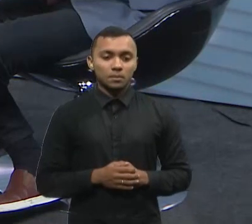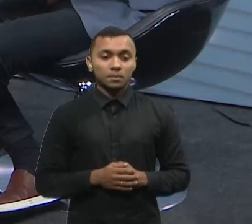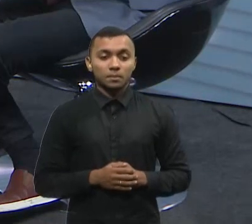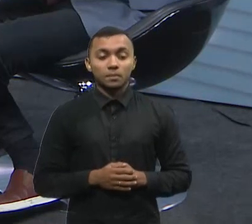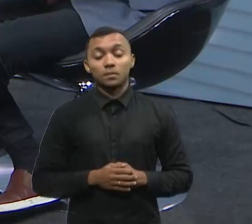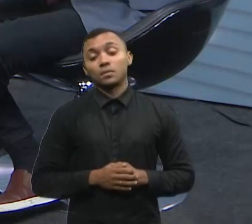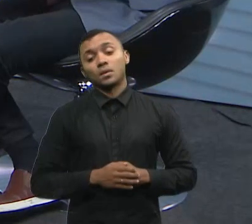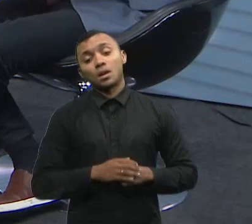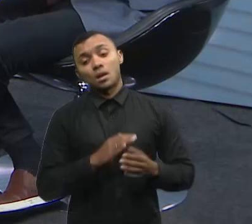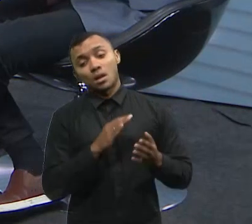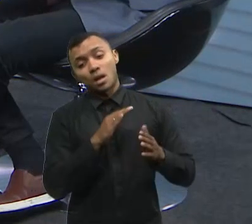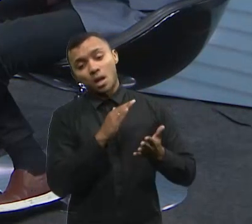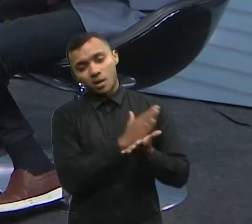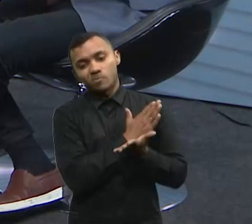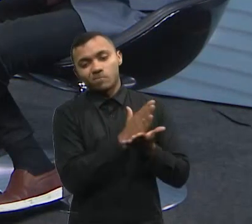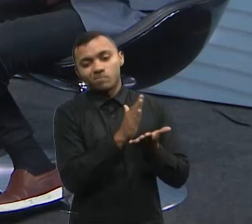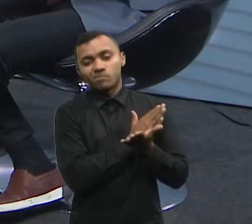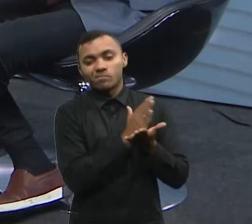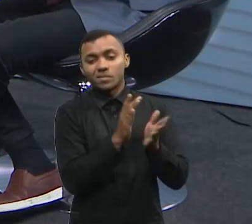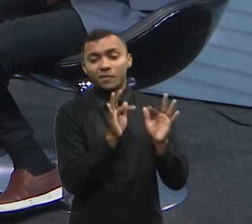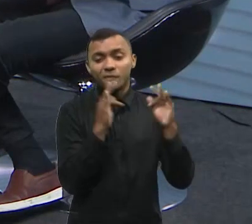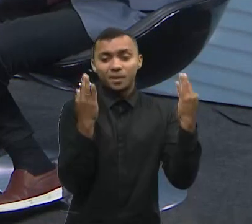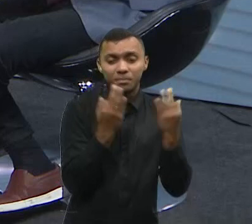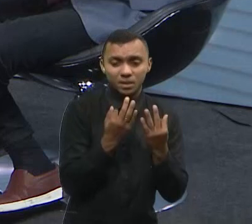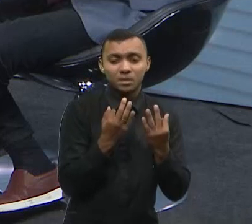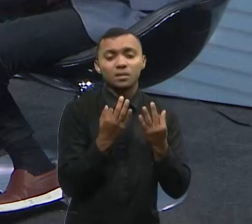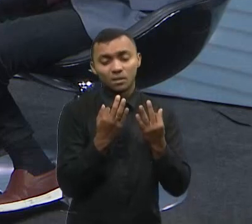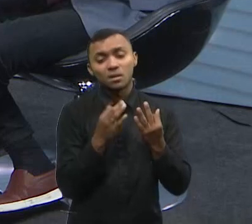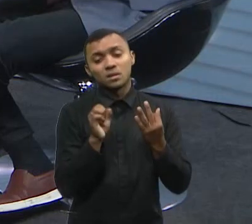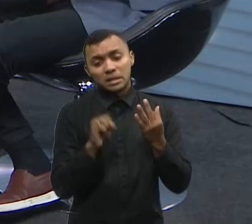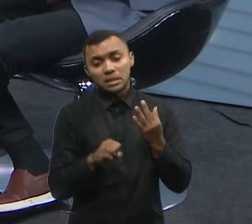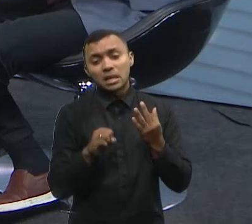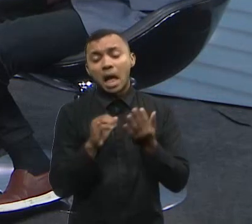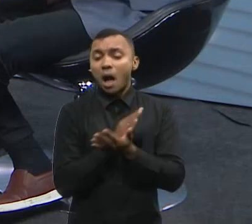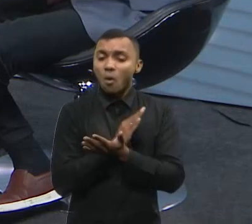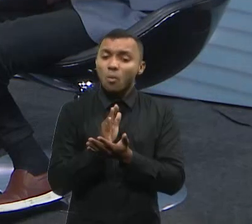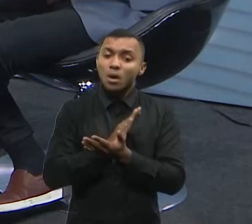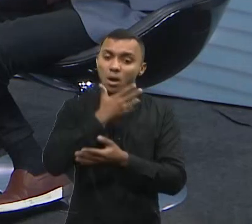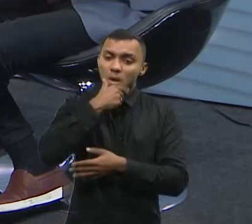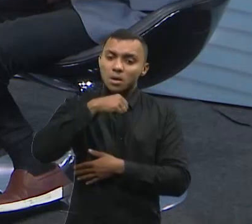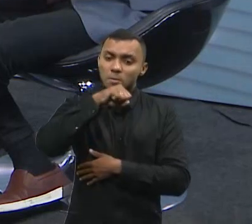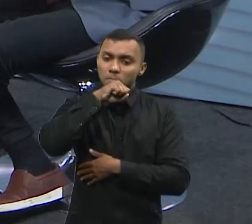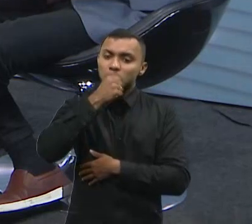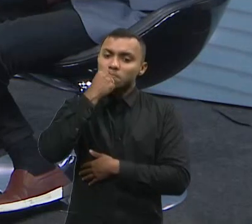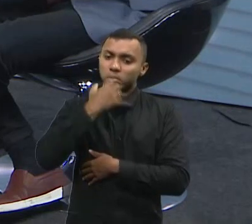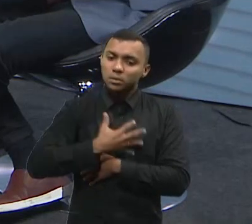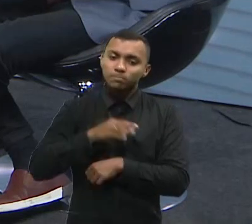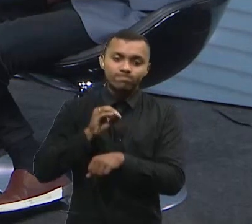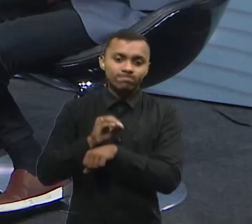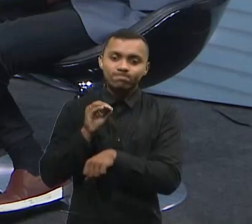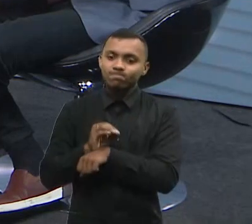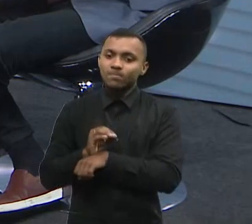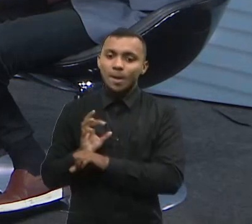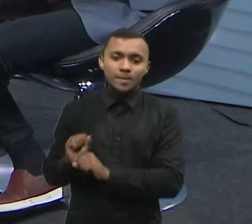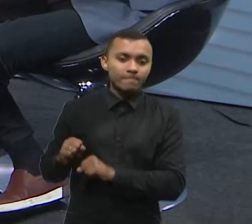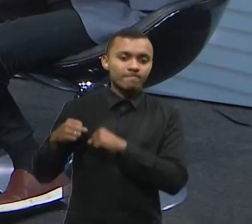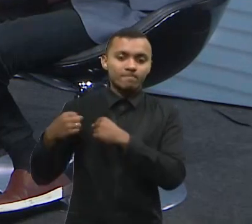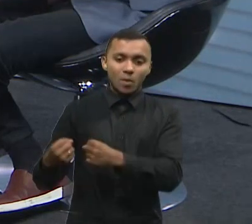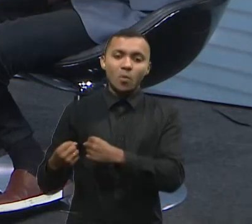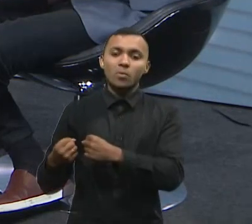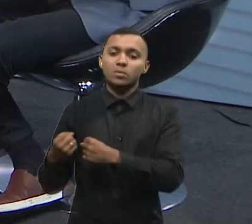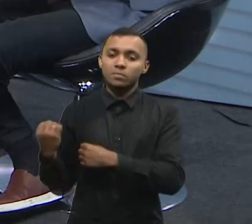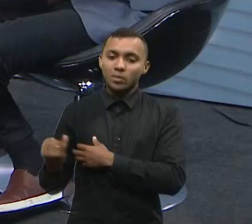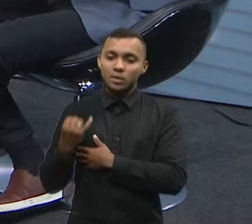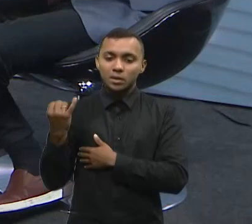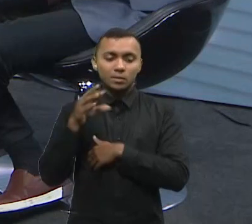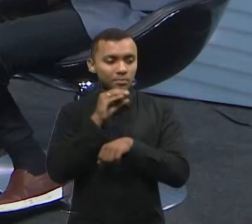que têm esse contexto, mas tem pais engajados tem. Também. Tem pais que estão ali nesse suporte, dando apoio.